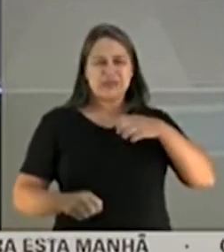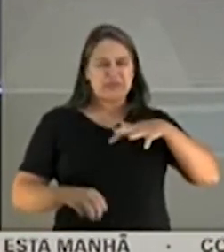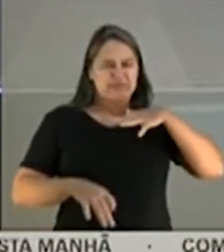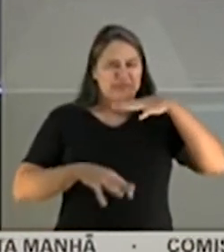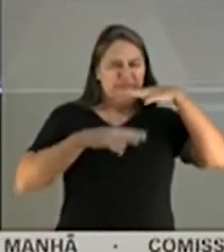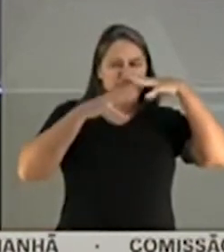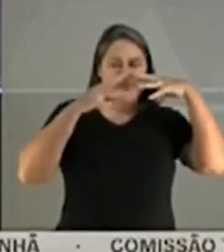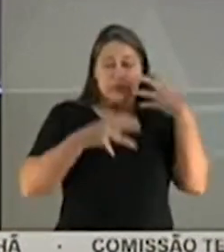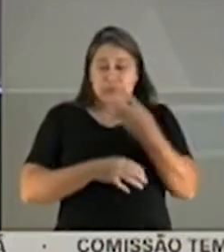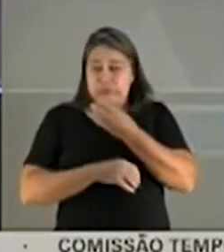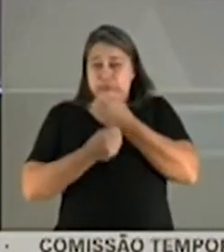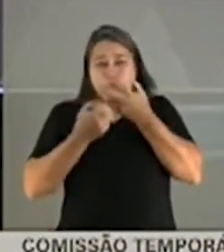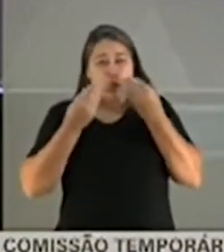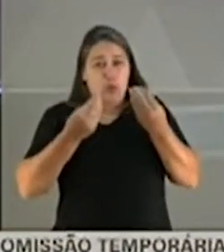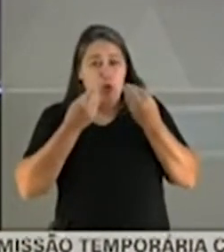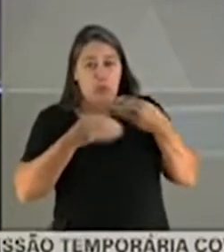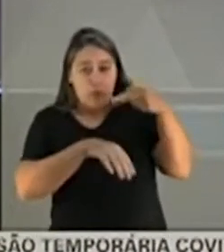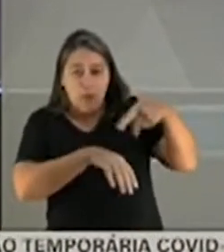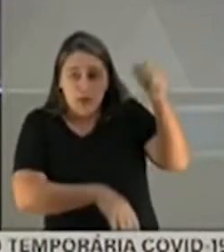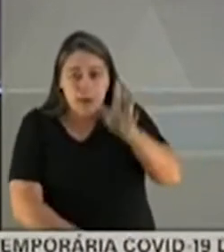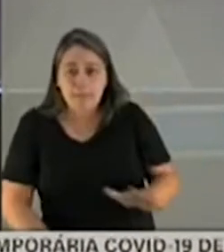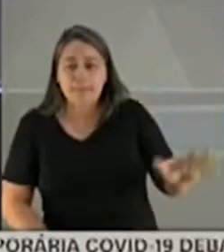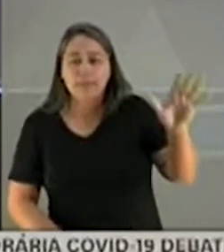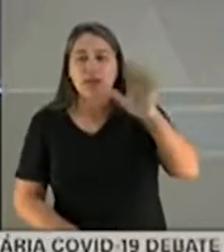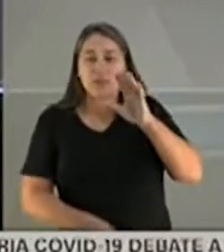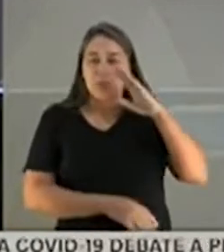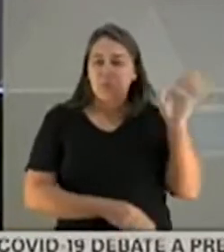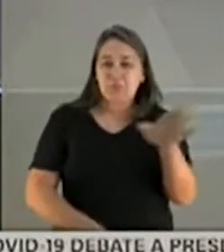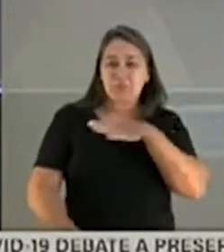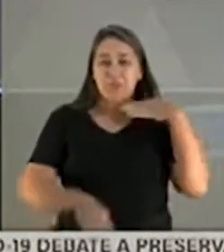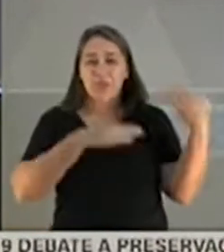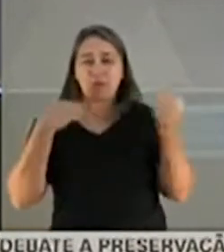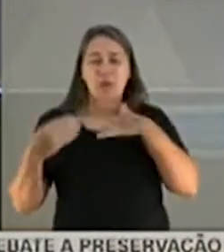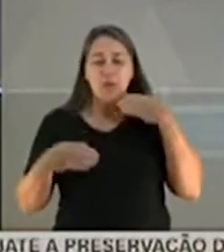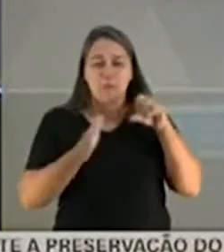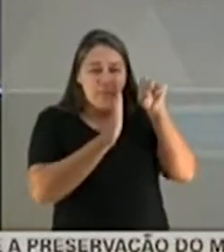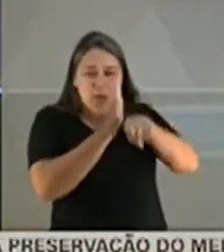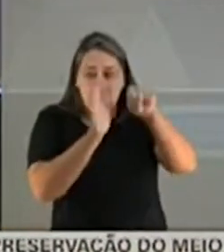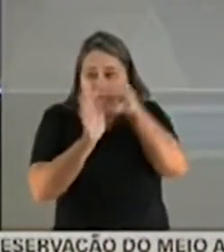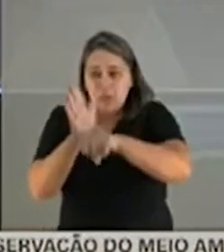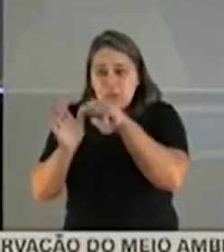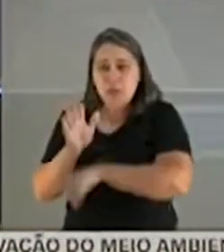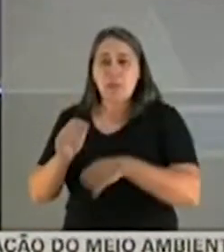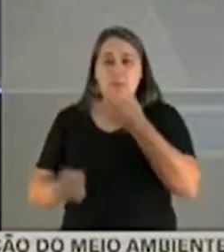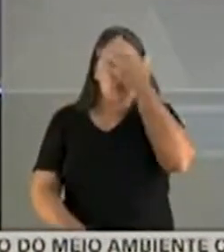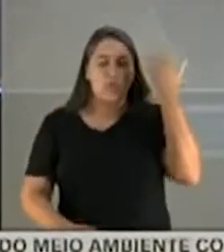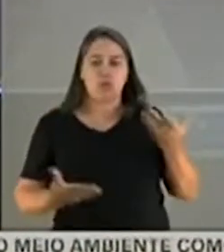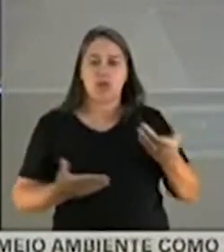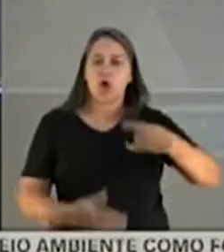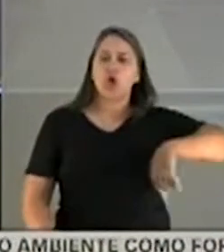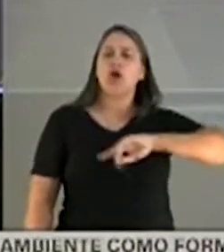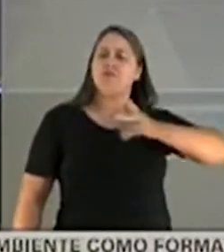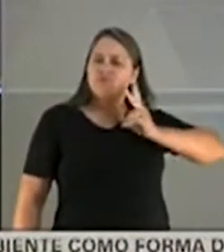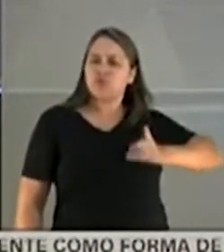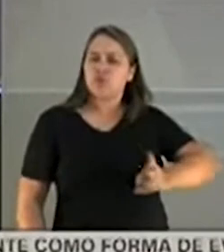que empestearam o Brasil e mataram tantos inocentes. Nós vamos em frente, sem medo,